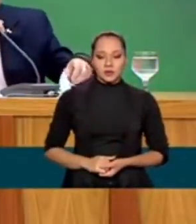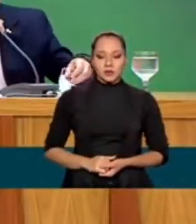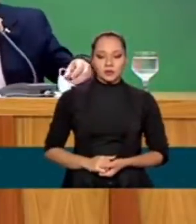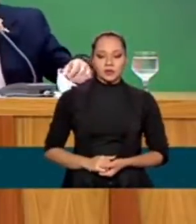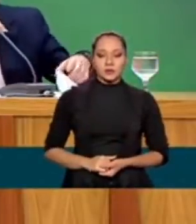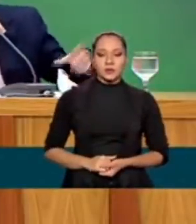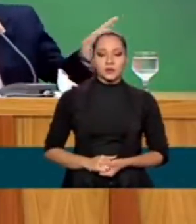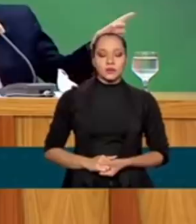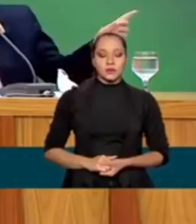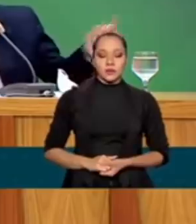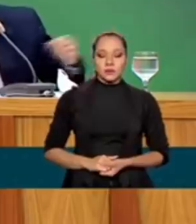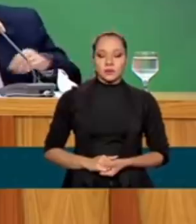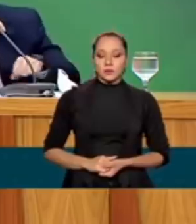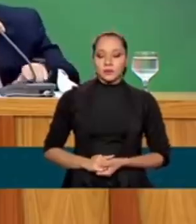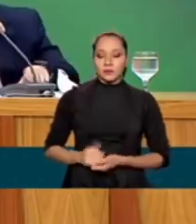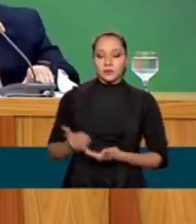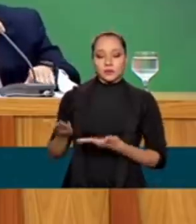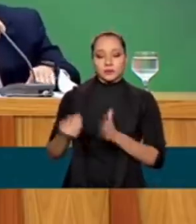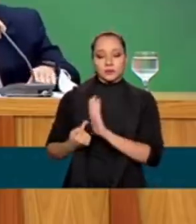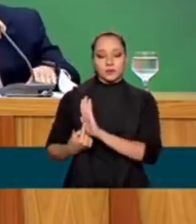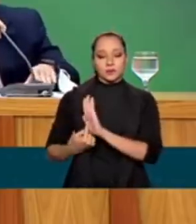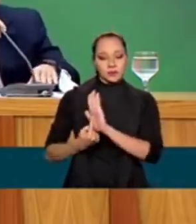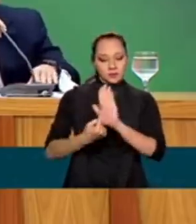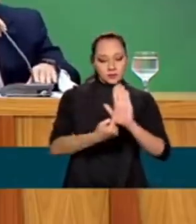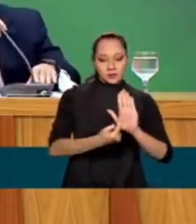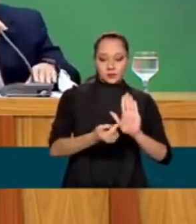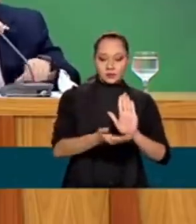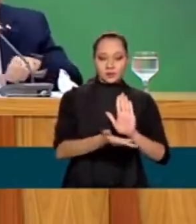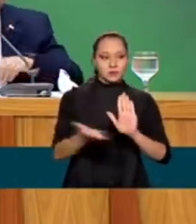Boa noite. Apresentação, por favor.